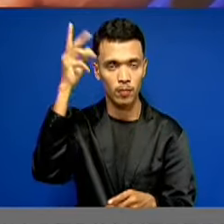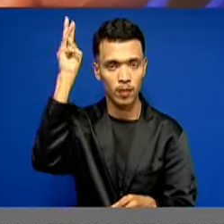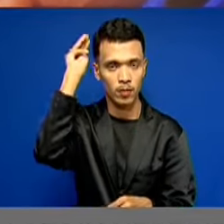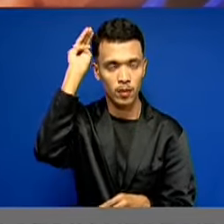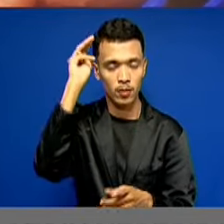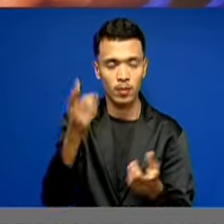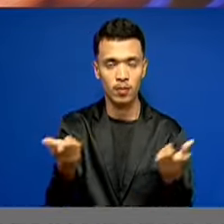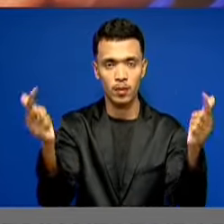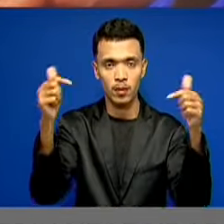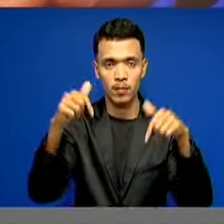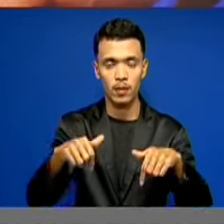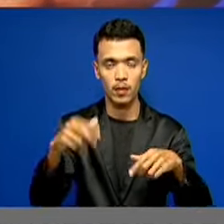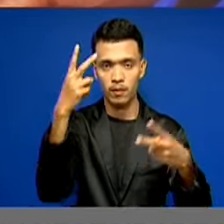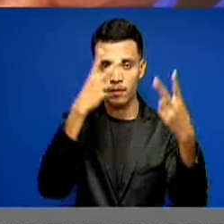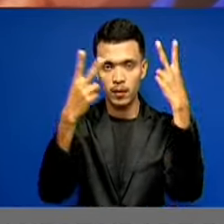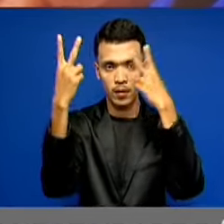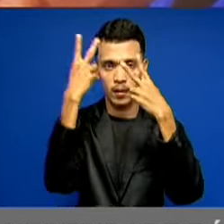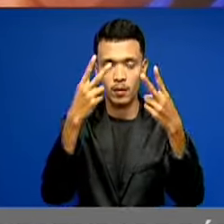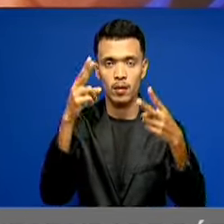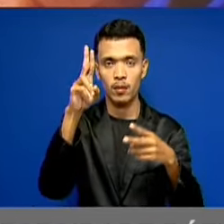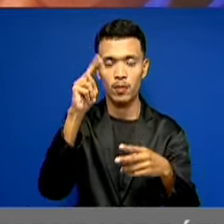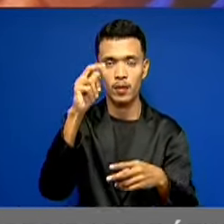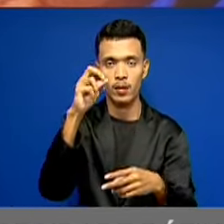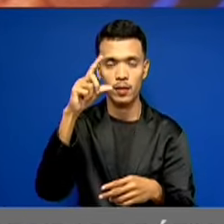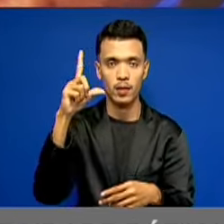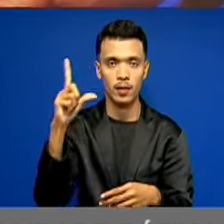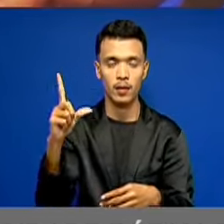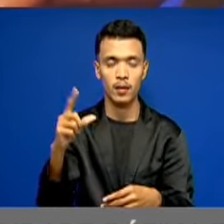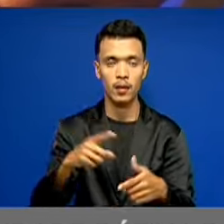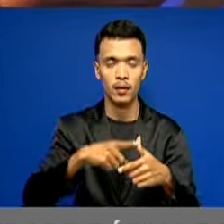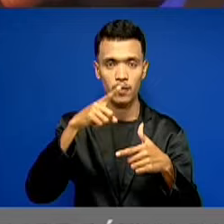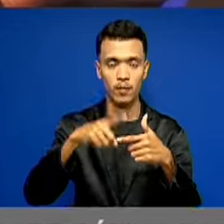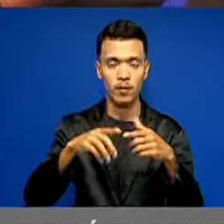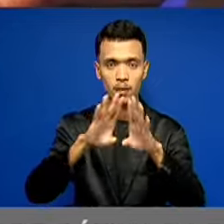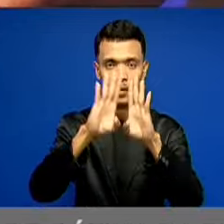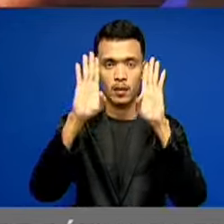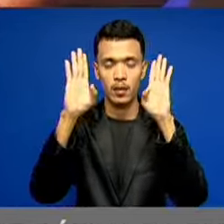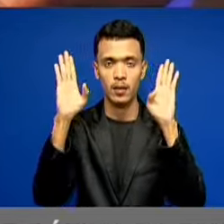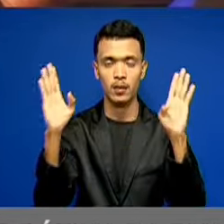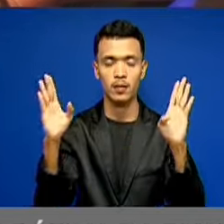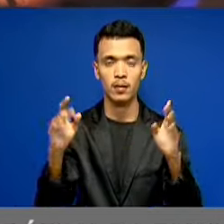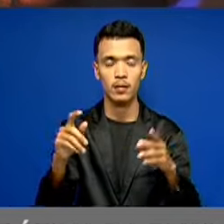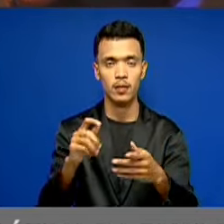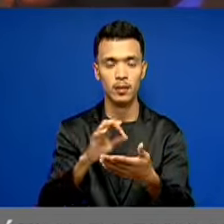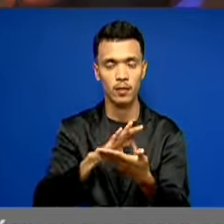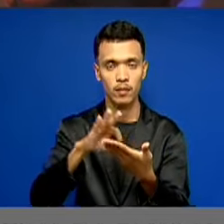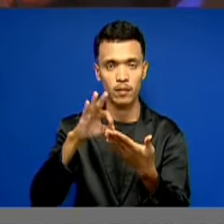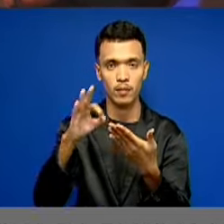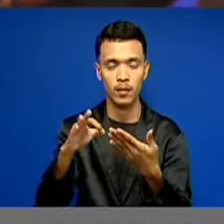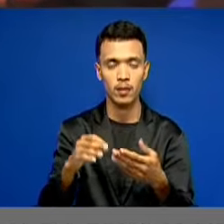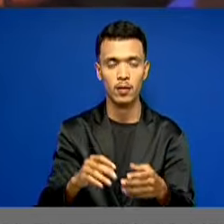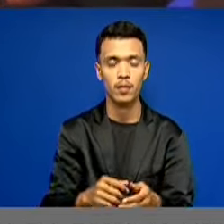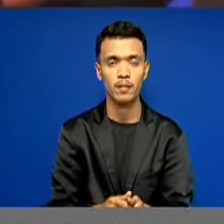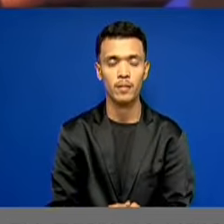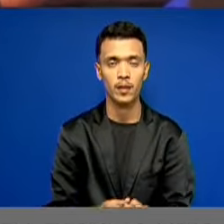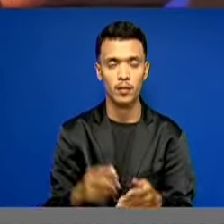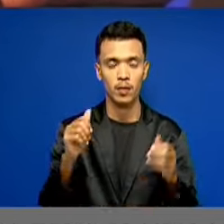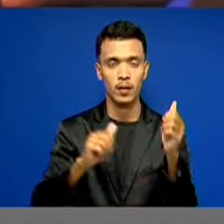mais visita o NTL e amos a to além de nia lança curso amos a to preocupações que o NTL nian